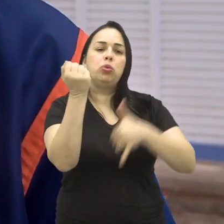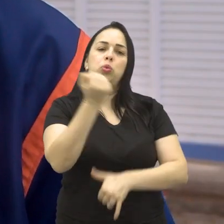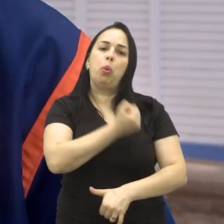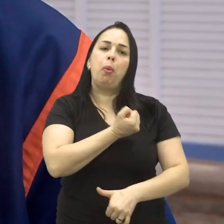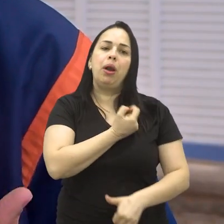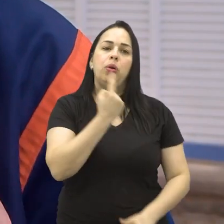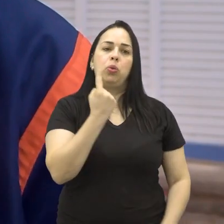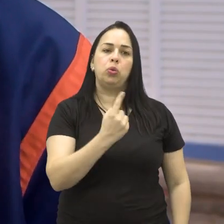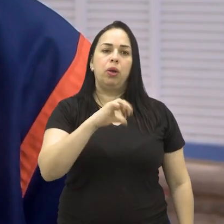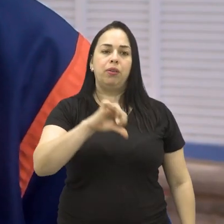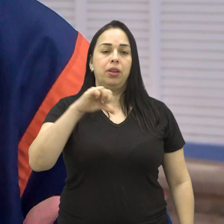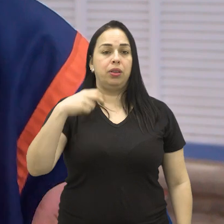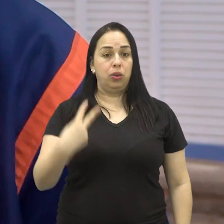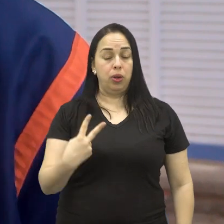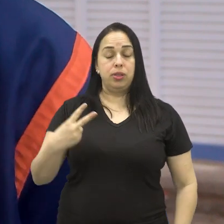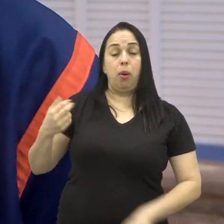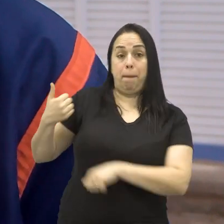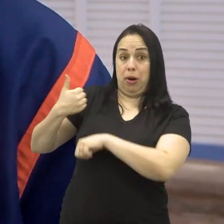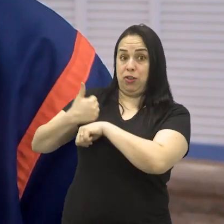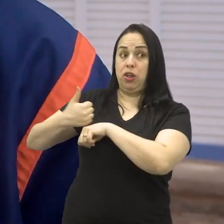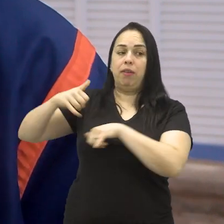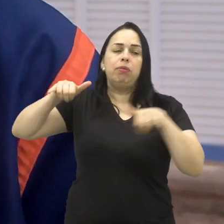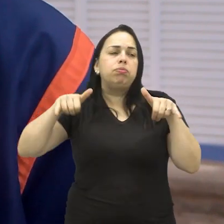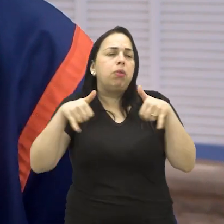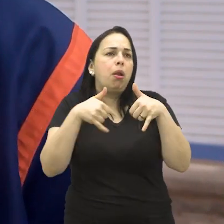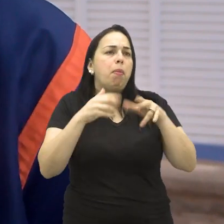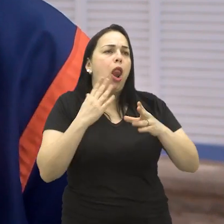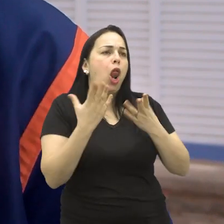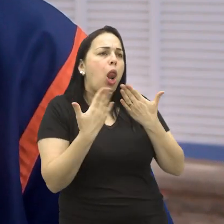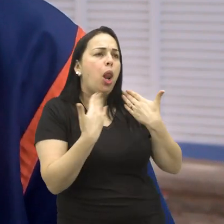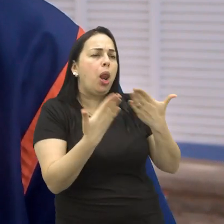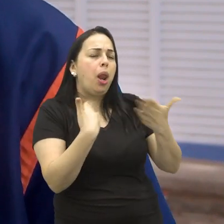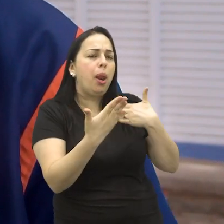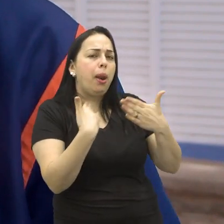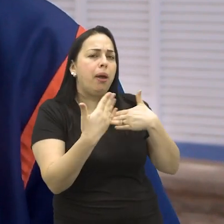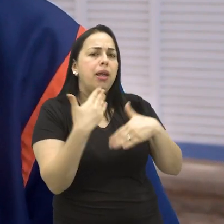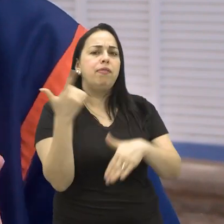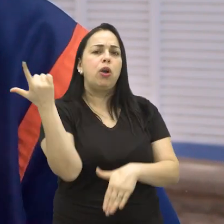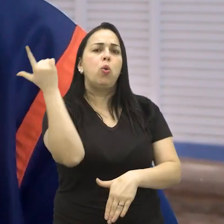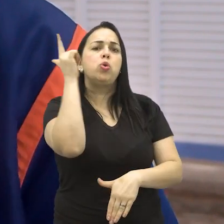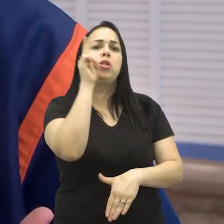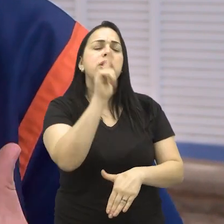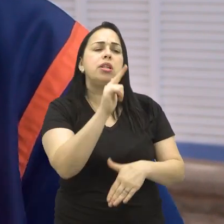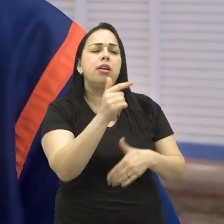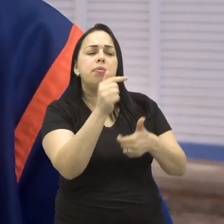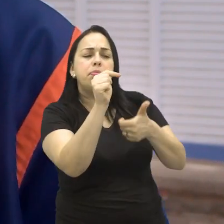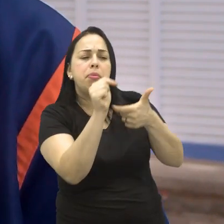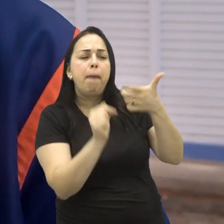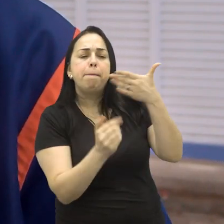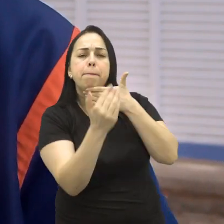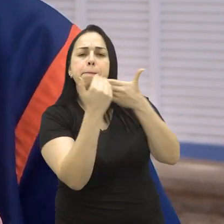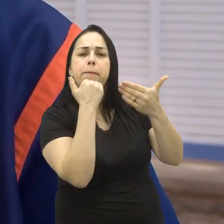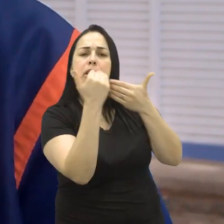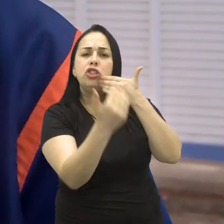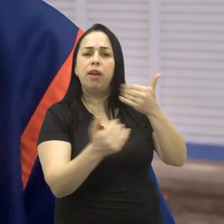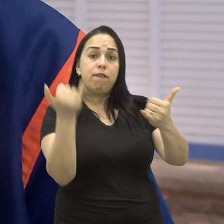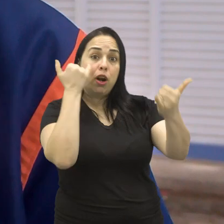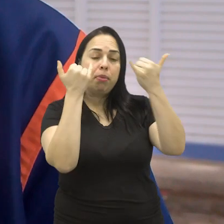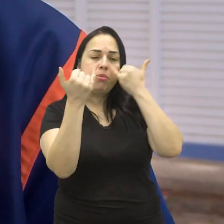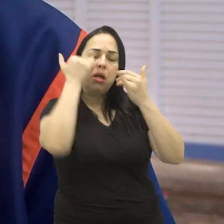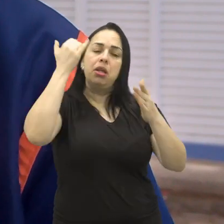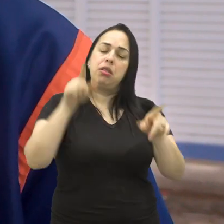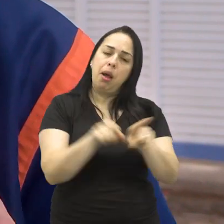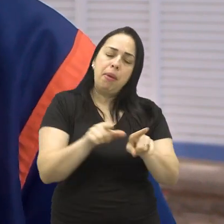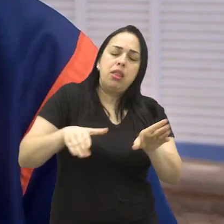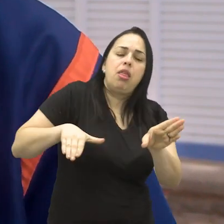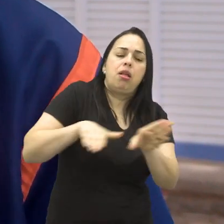através desse número, quem vai atender é um profissional médico e esse profissional ele vai conseguir colher todas as informações e orientar